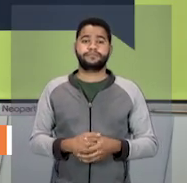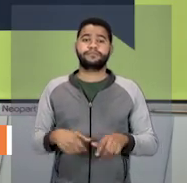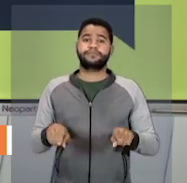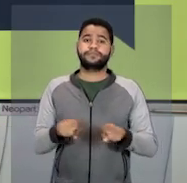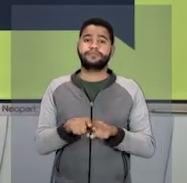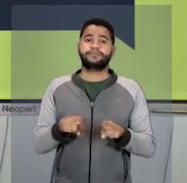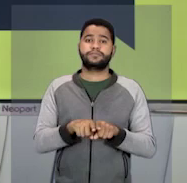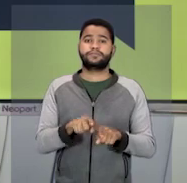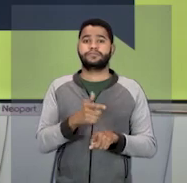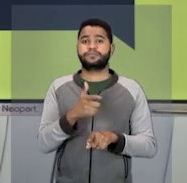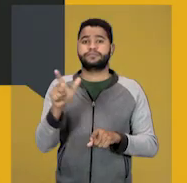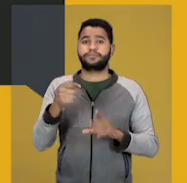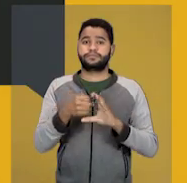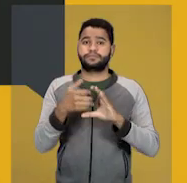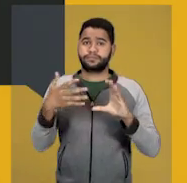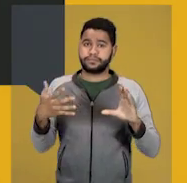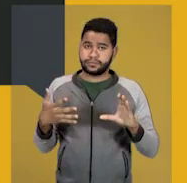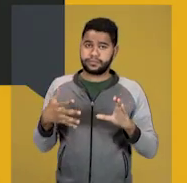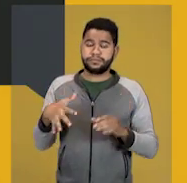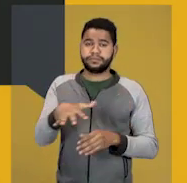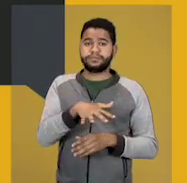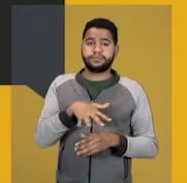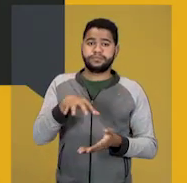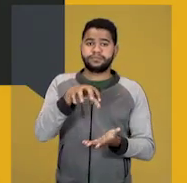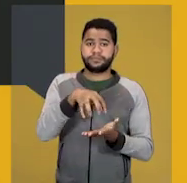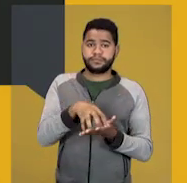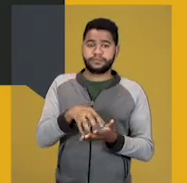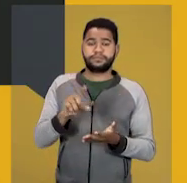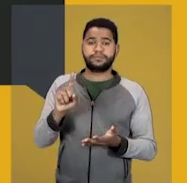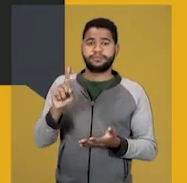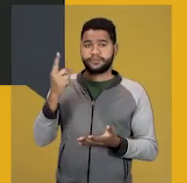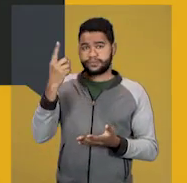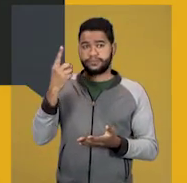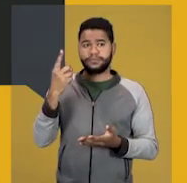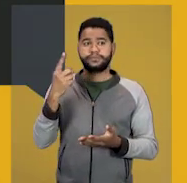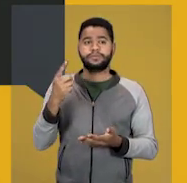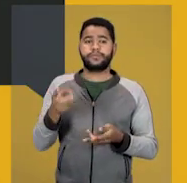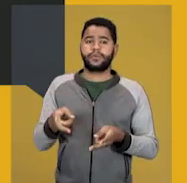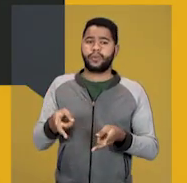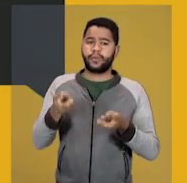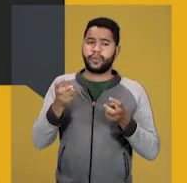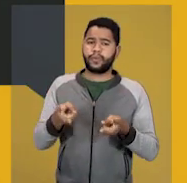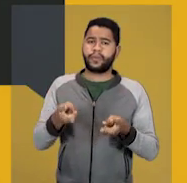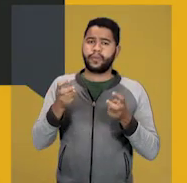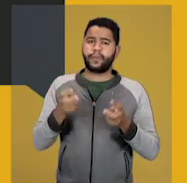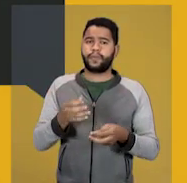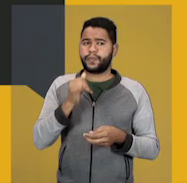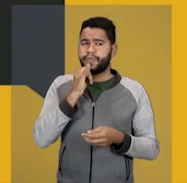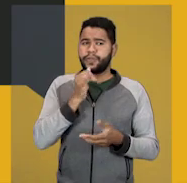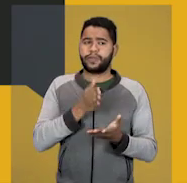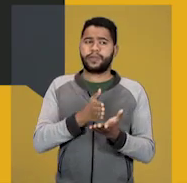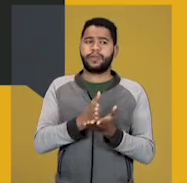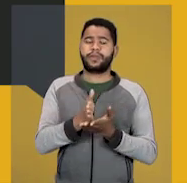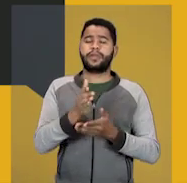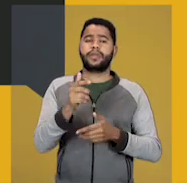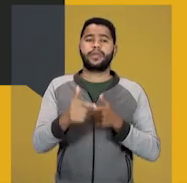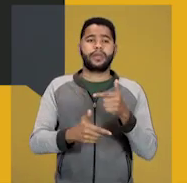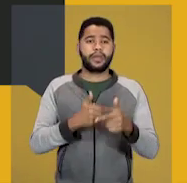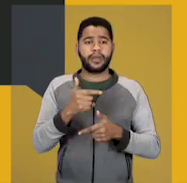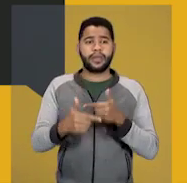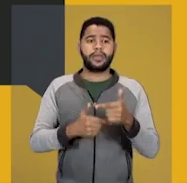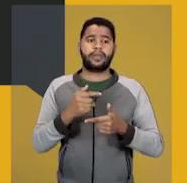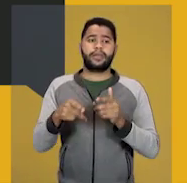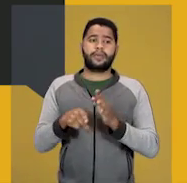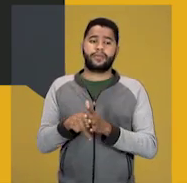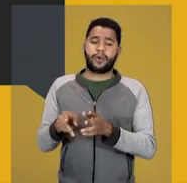Também uma outra característica que nós temos no setor primário, que é o extrativismo. Aí nós temos, né, o caso aí consiste na atividade de extrair os